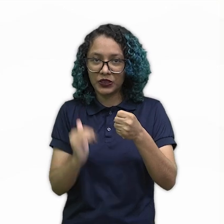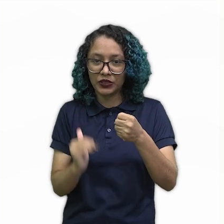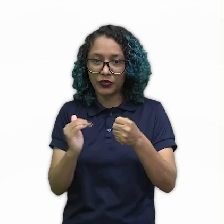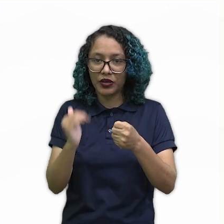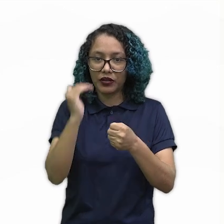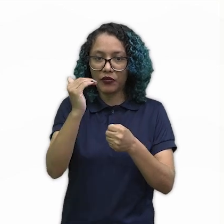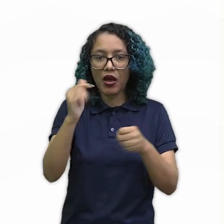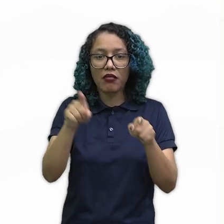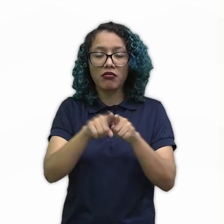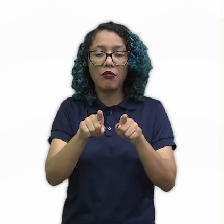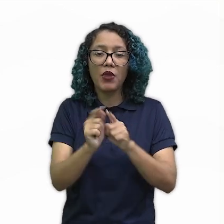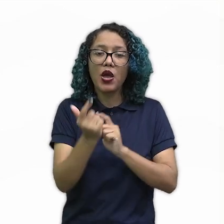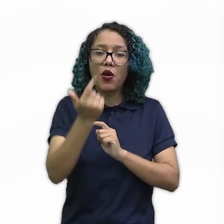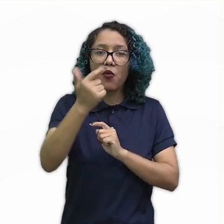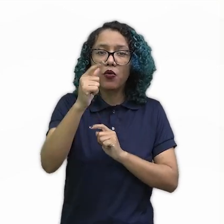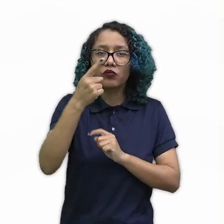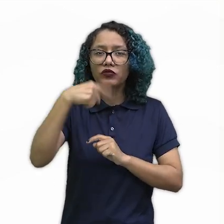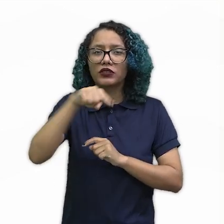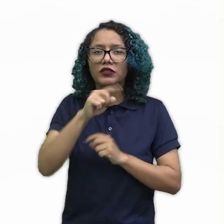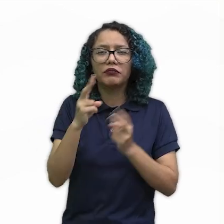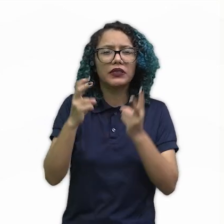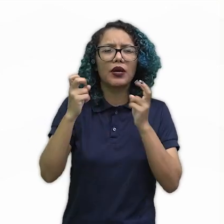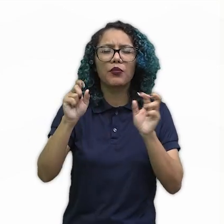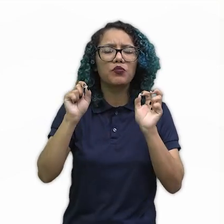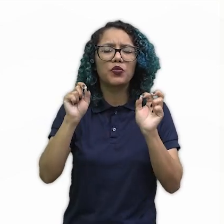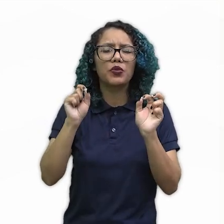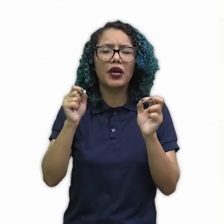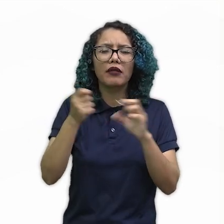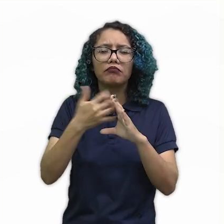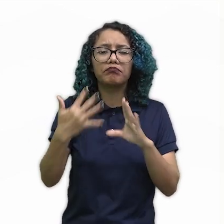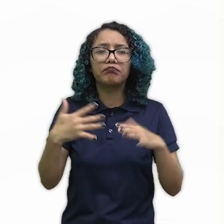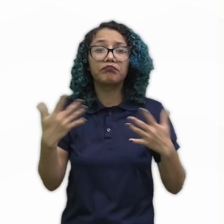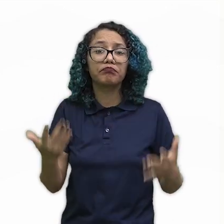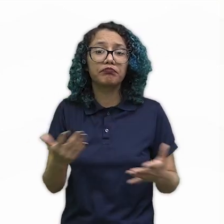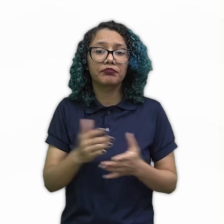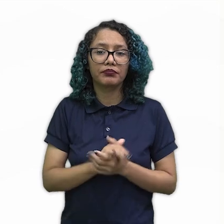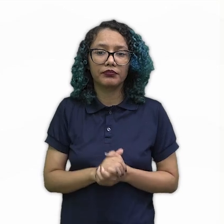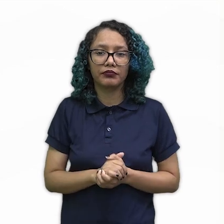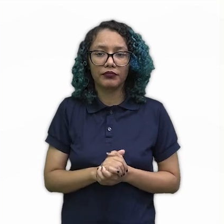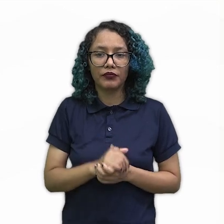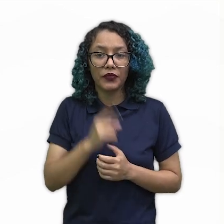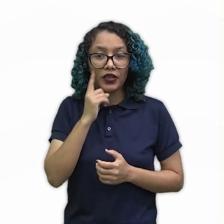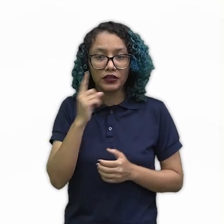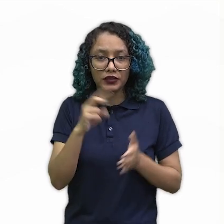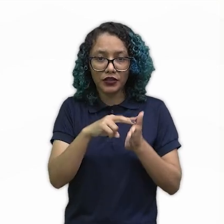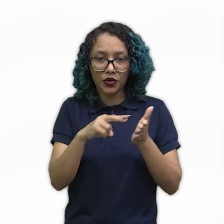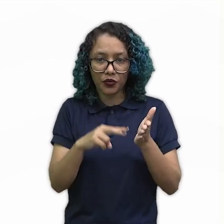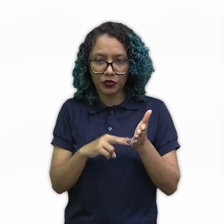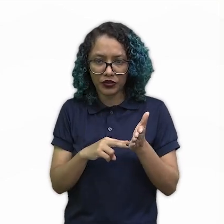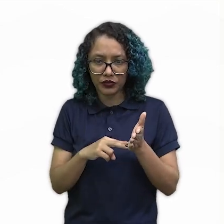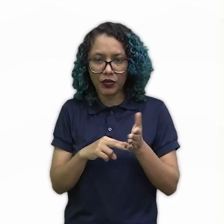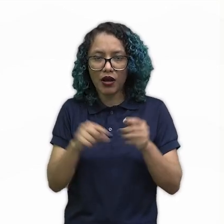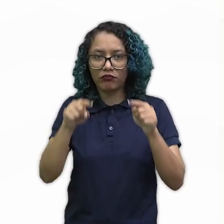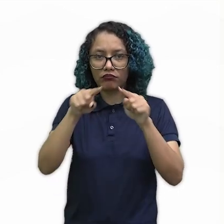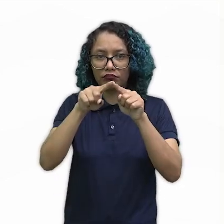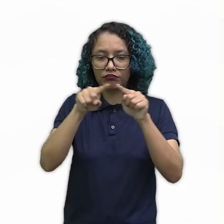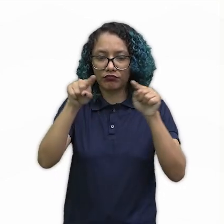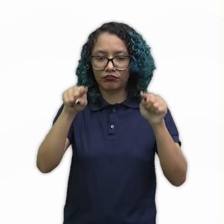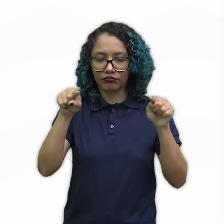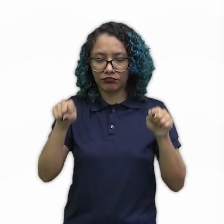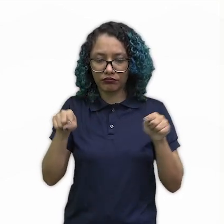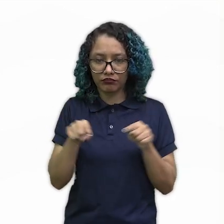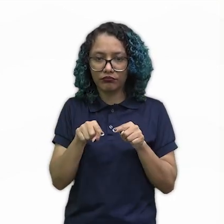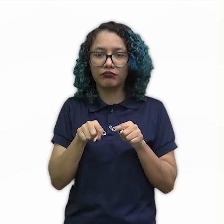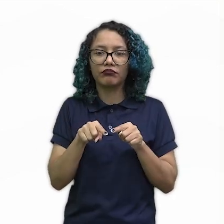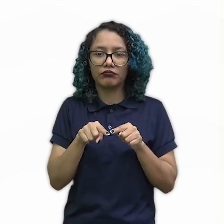podem observar aqui nesse prisma? Nós temos aqui um prisma hexagonal ou pentagonal, tá? Porque eu